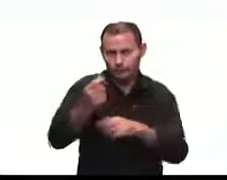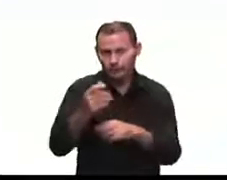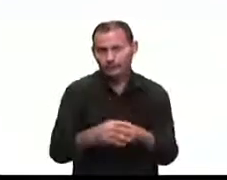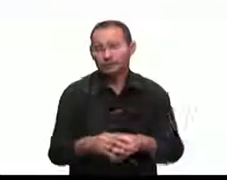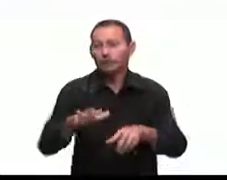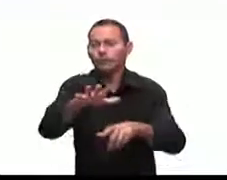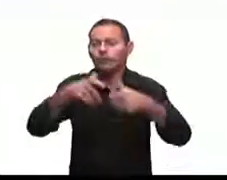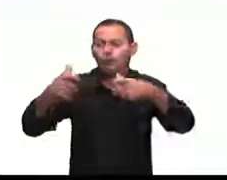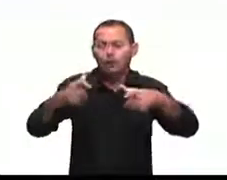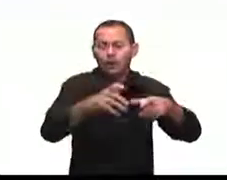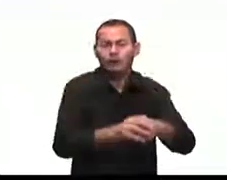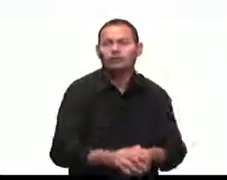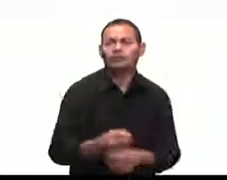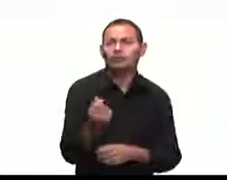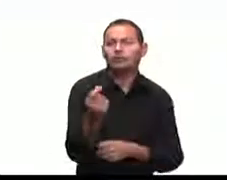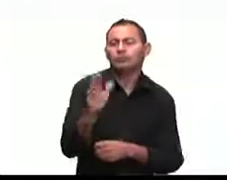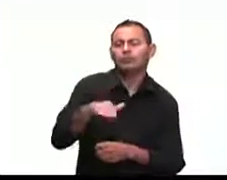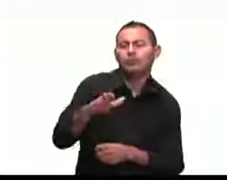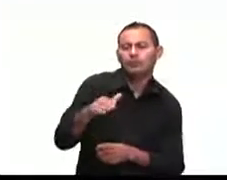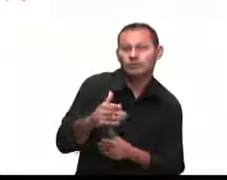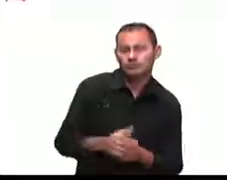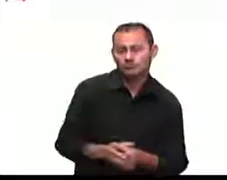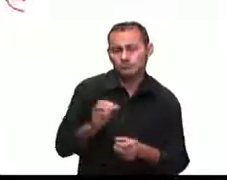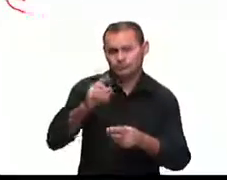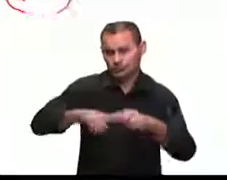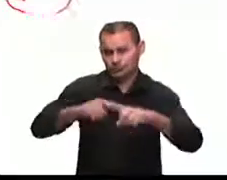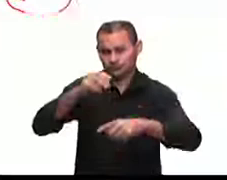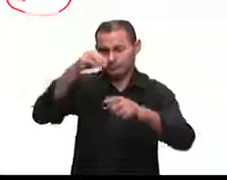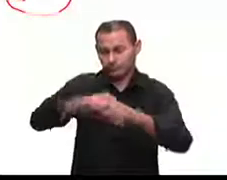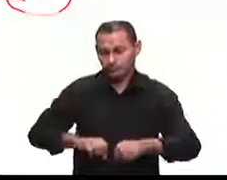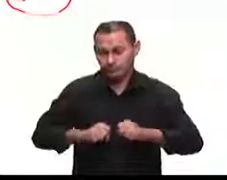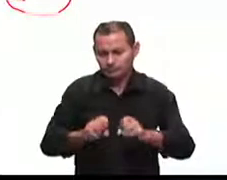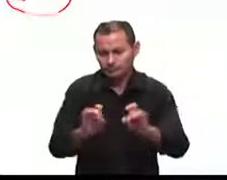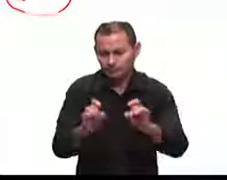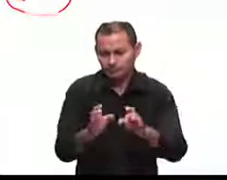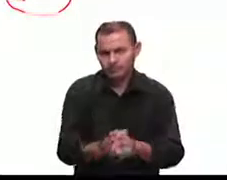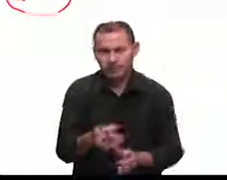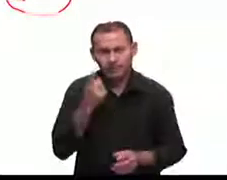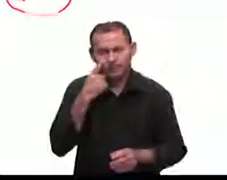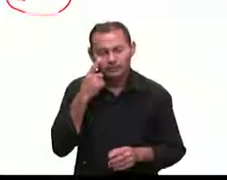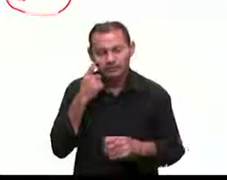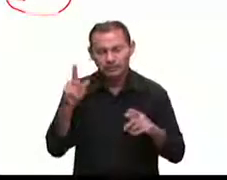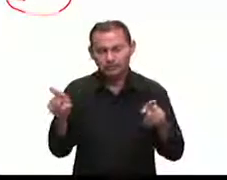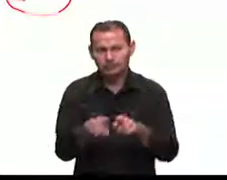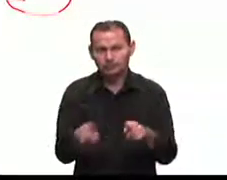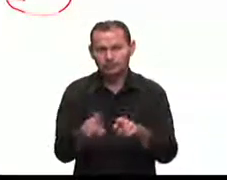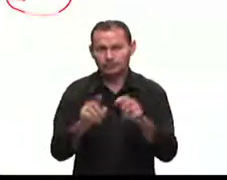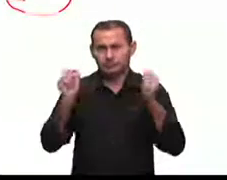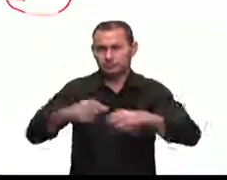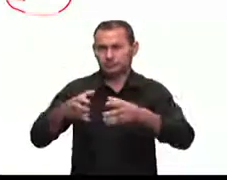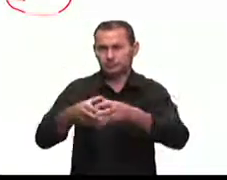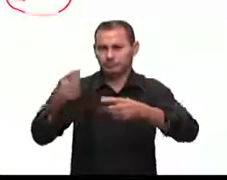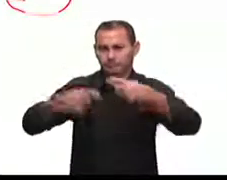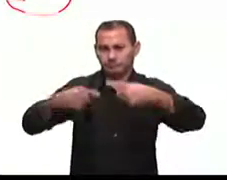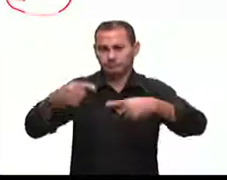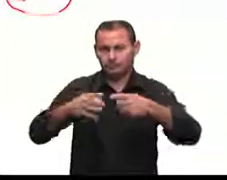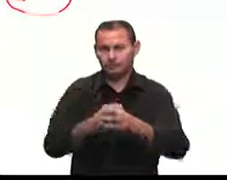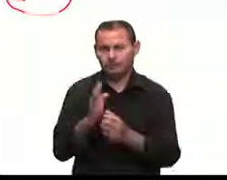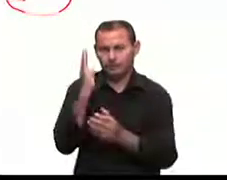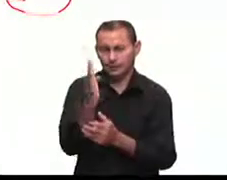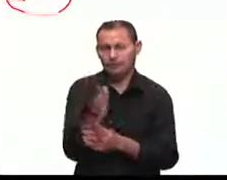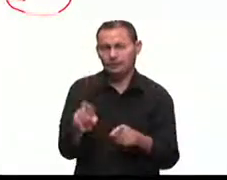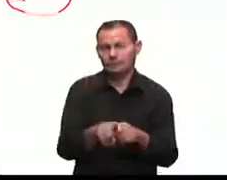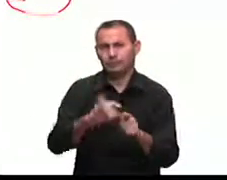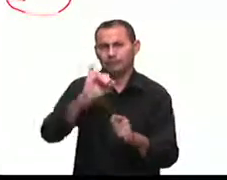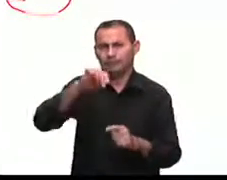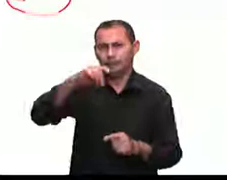promoção desse meu produto a ser lançado no mercado. Vejo os possíveis concorrentes, concorrentes diretos